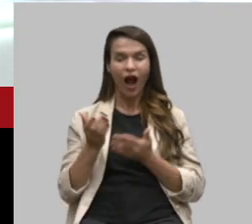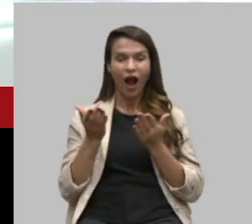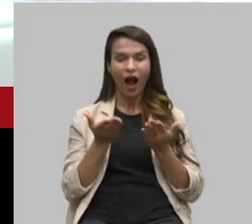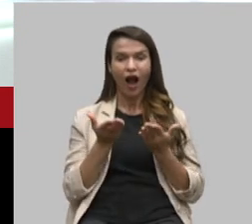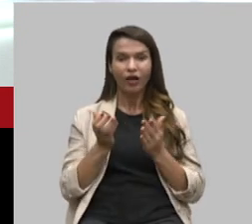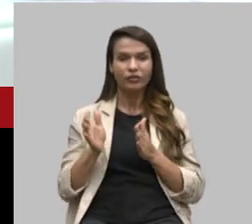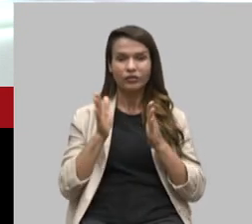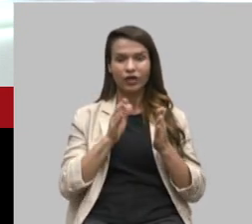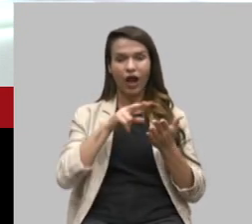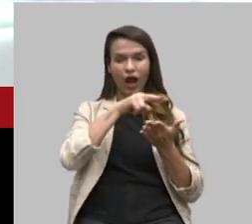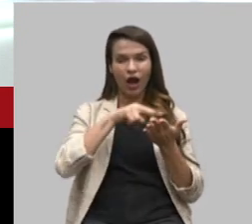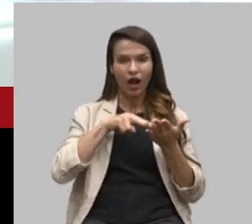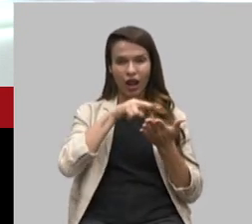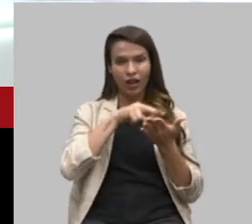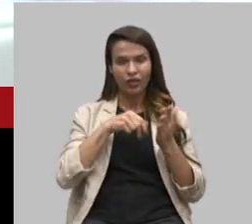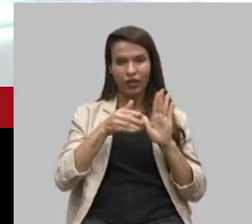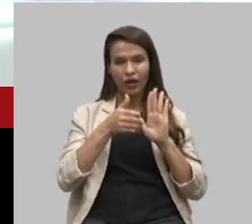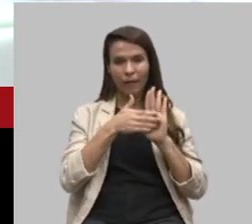proposta